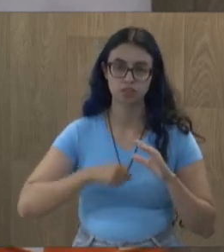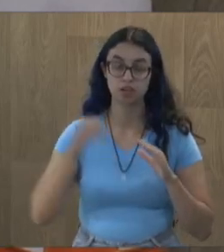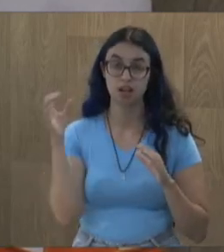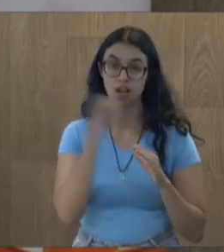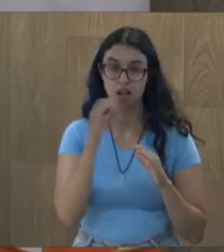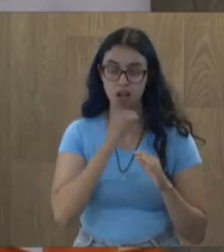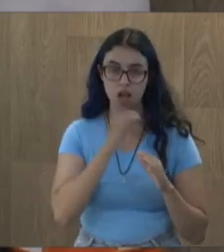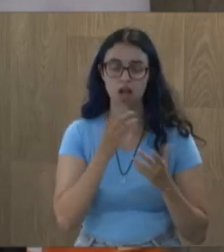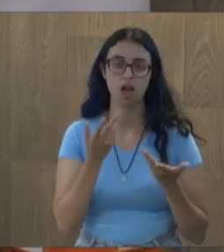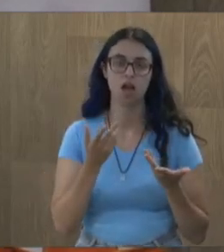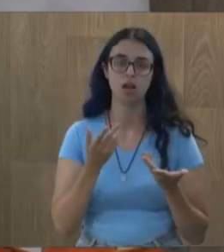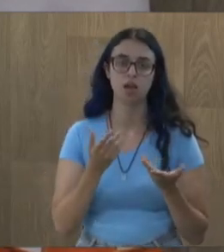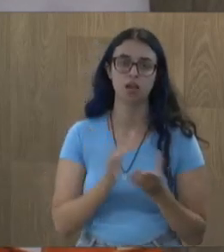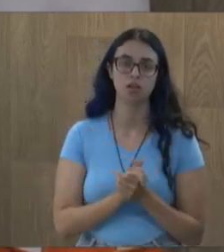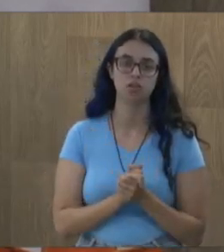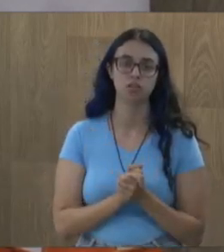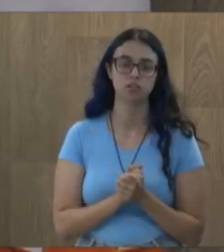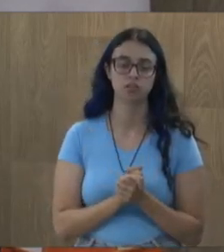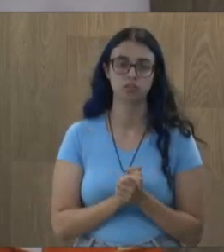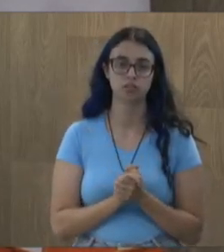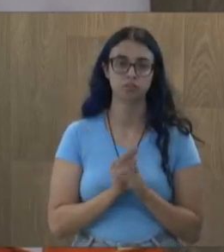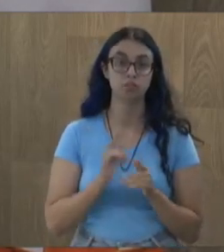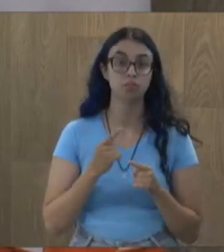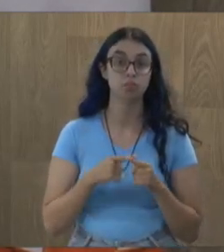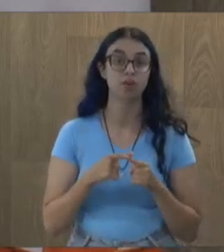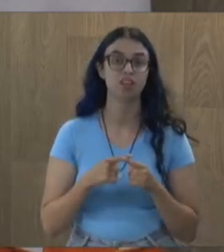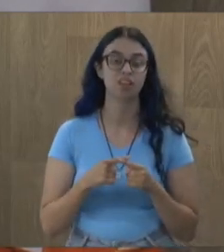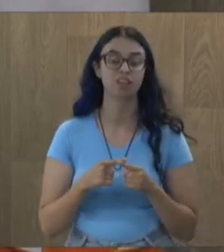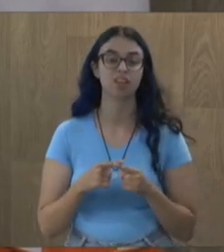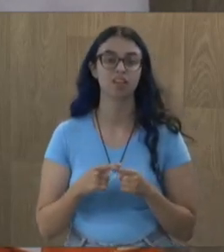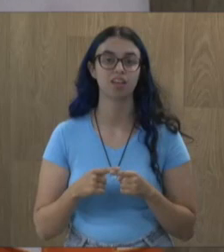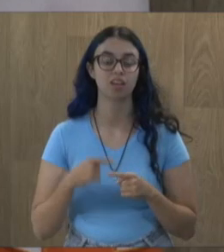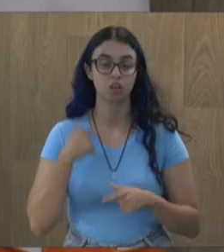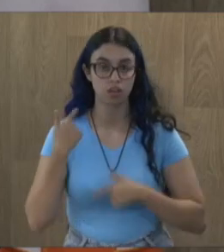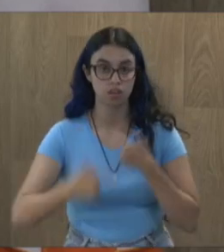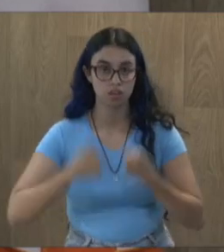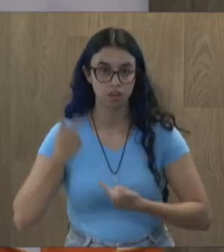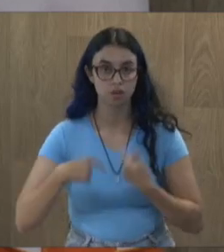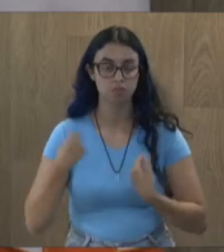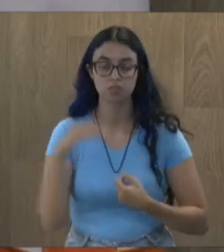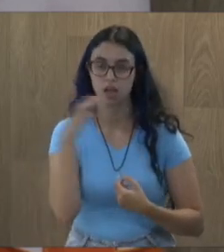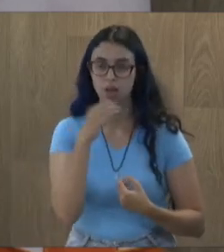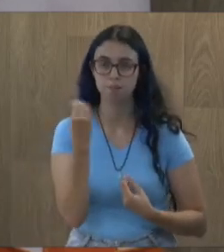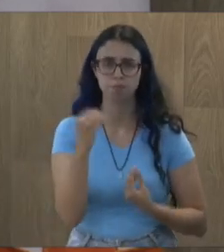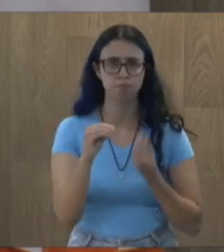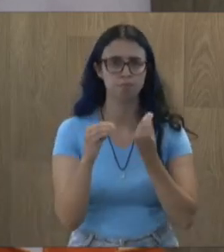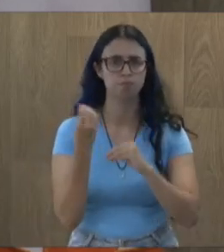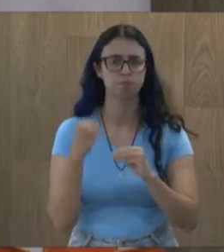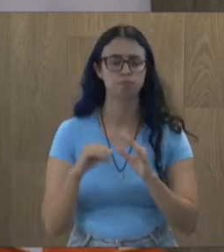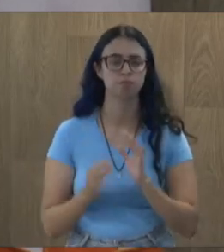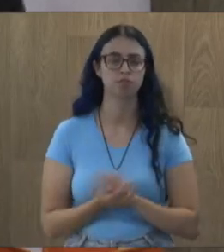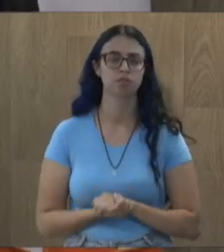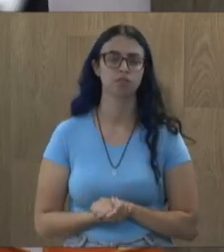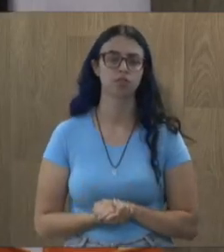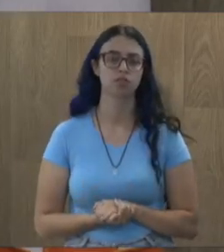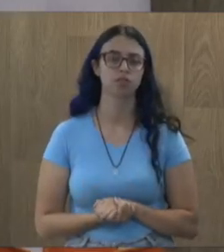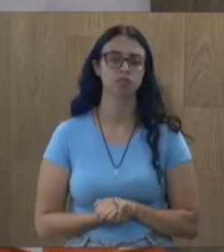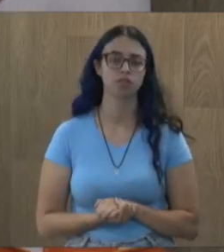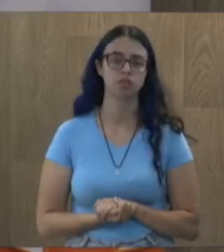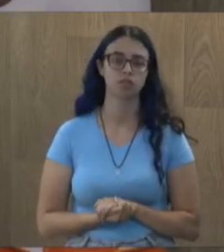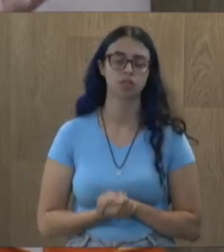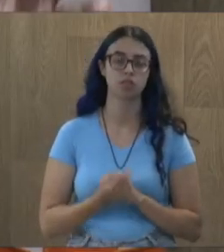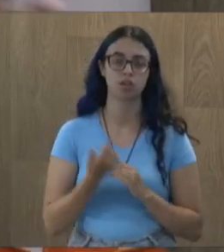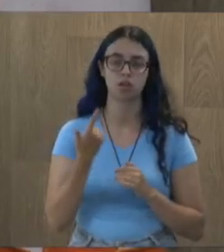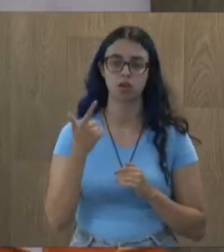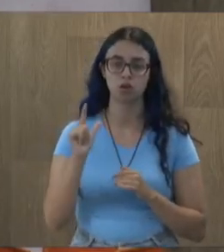soneca, esse vereador que é muito acelerado, porque eu trabalho. A minha função é trabalhar para o povo. É a prestação de conta, é o vídeo. Aí outros vêm usar essa